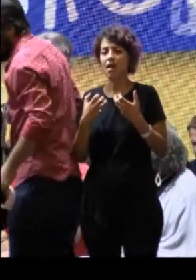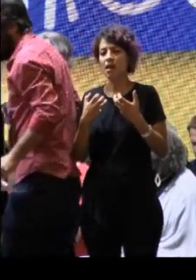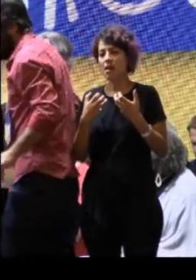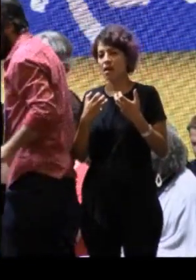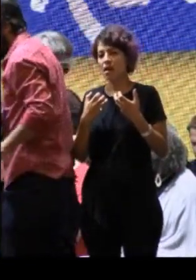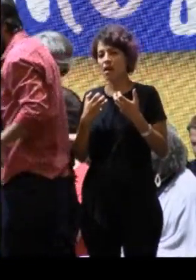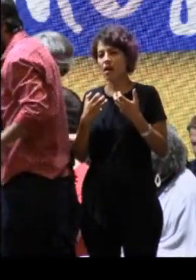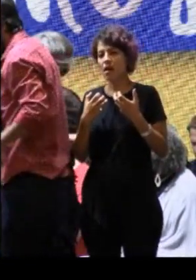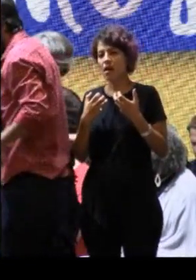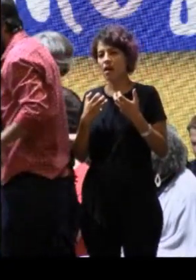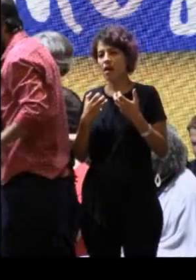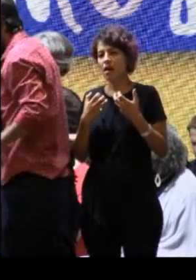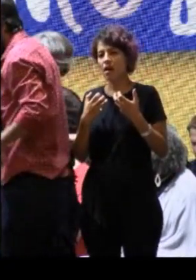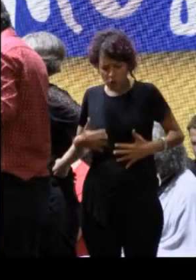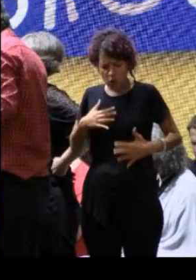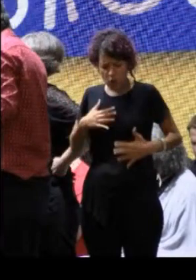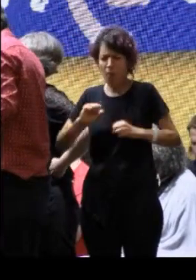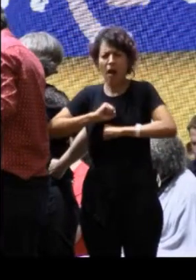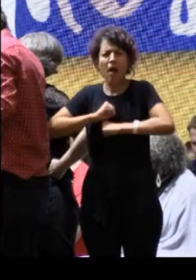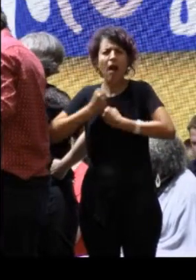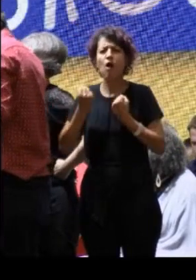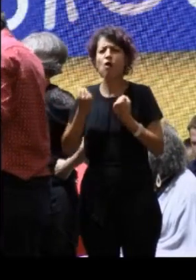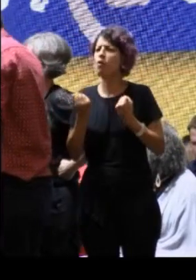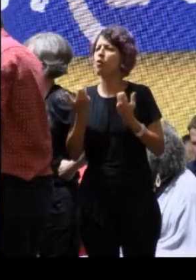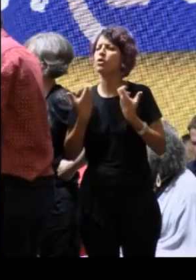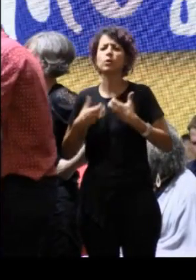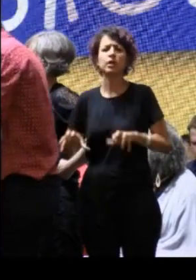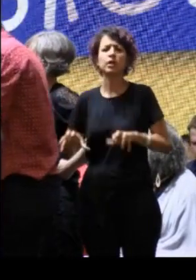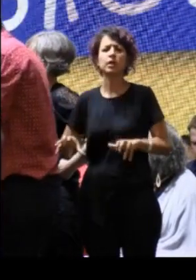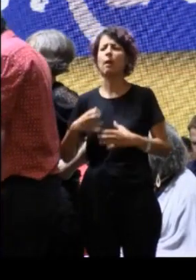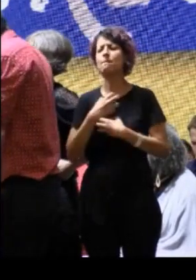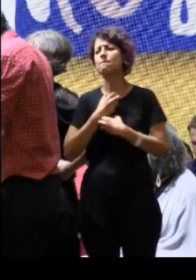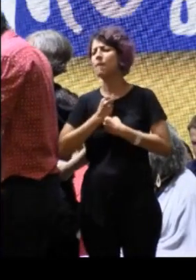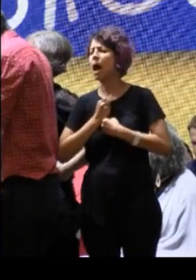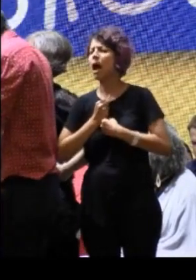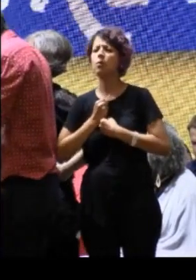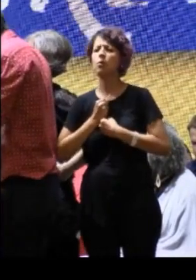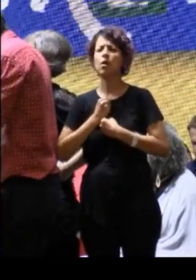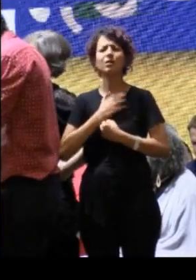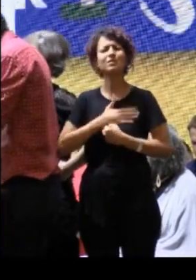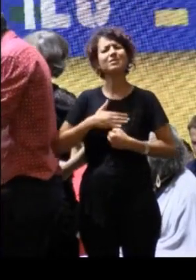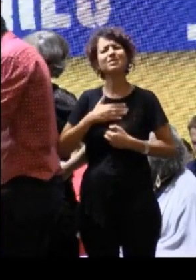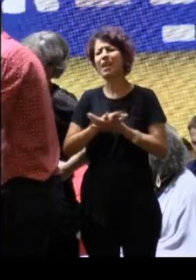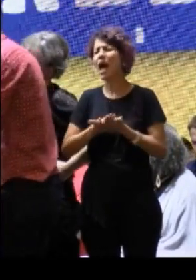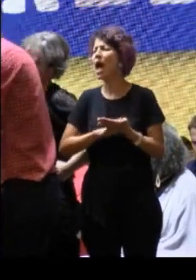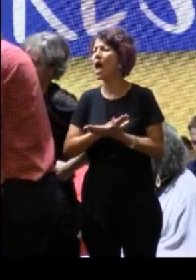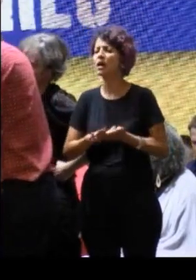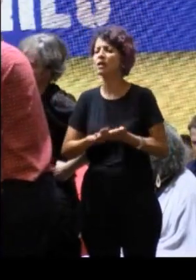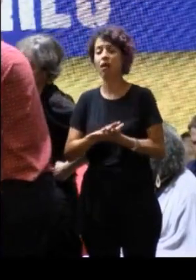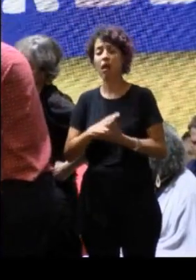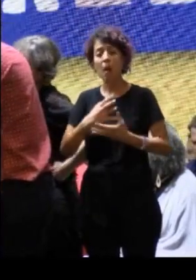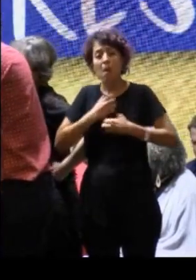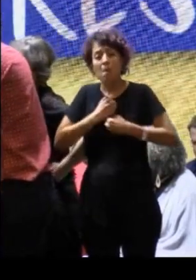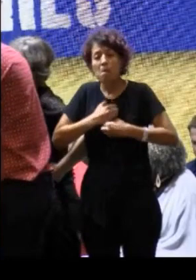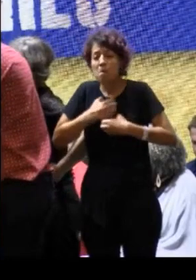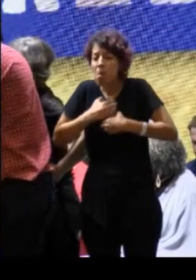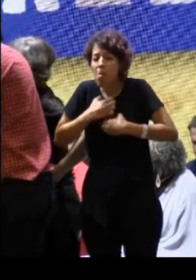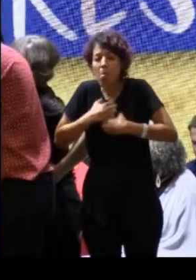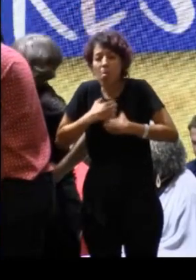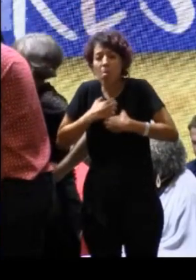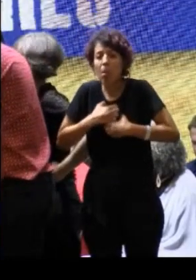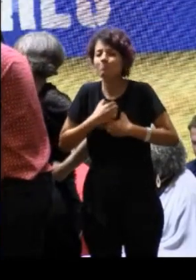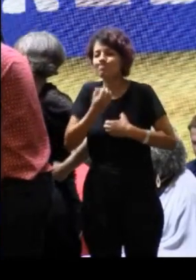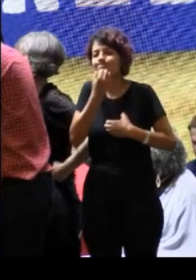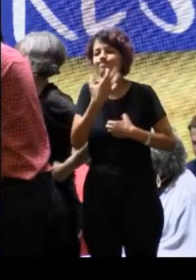corpo rancor, nem mágoa e nem ódio. Porque quem tem mágoa e ódio não